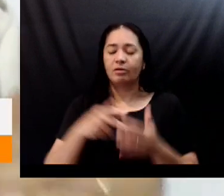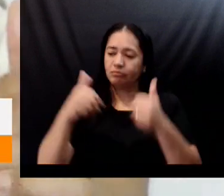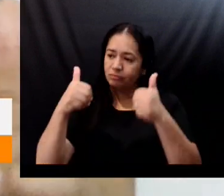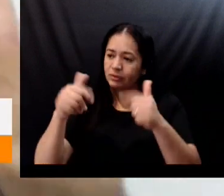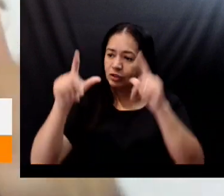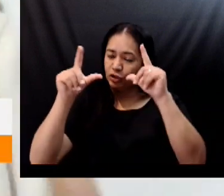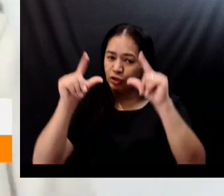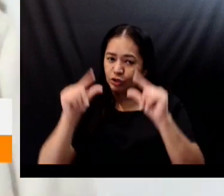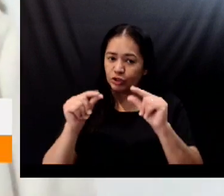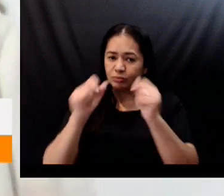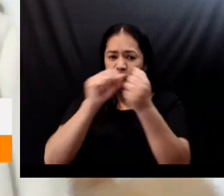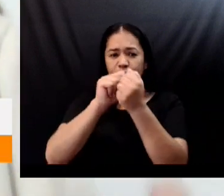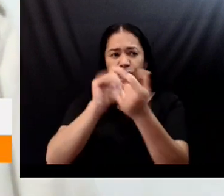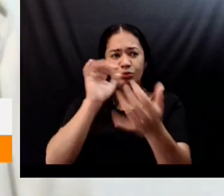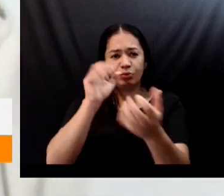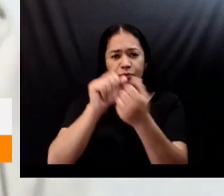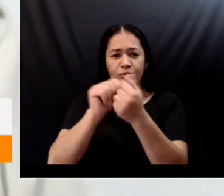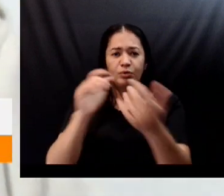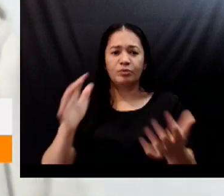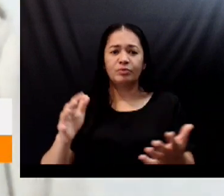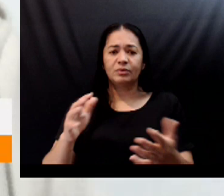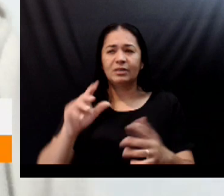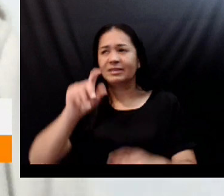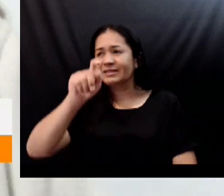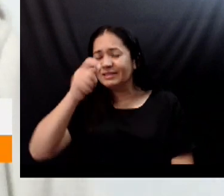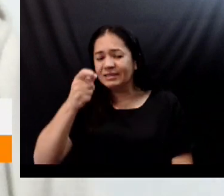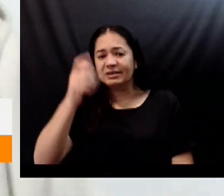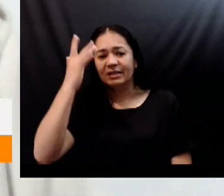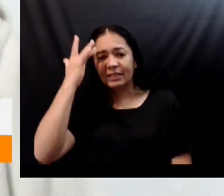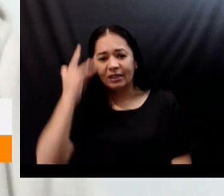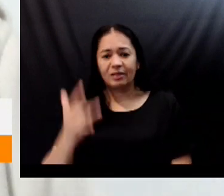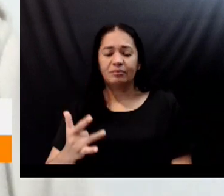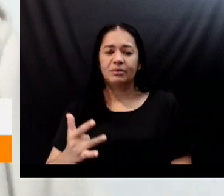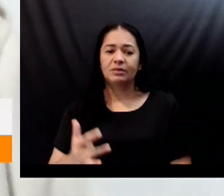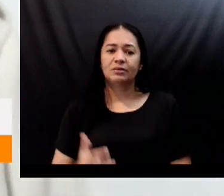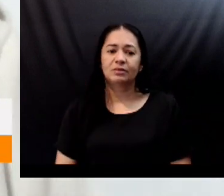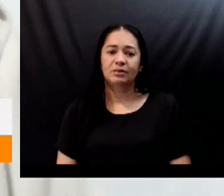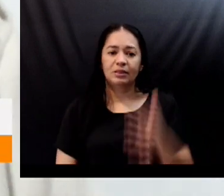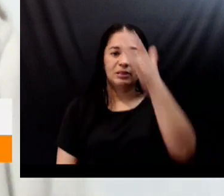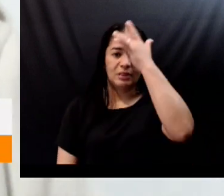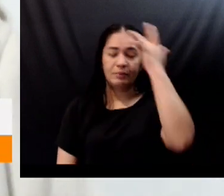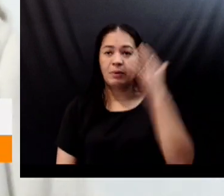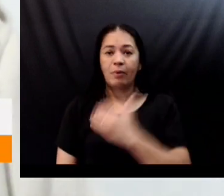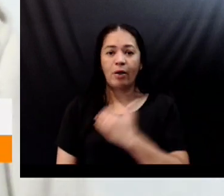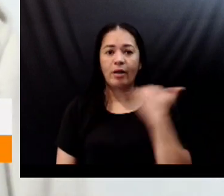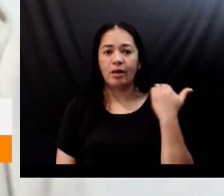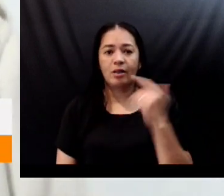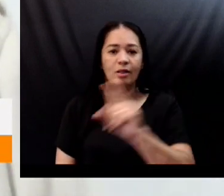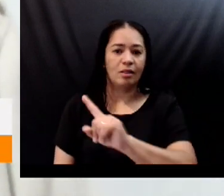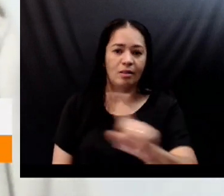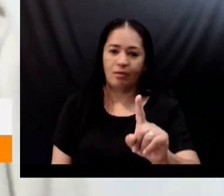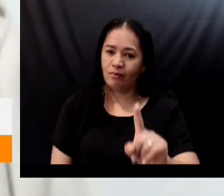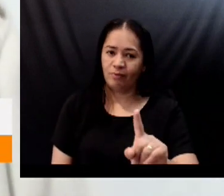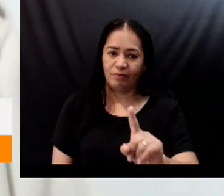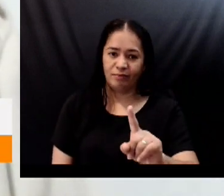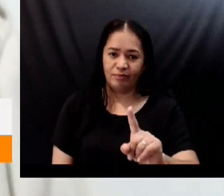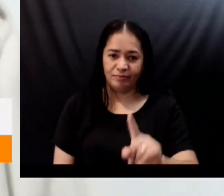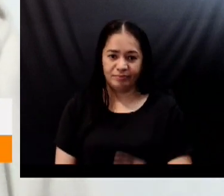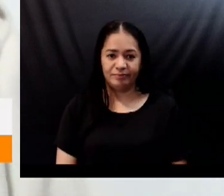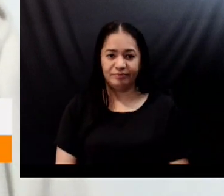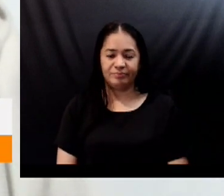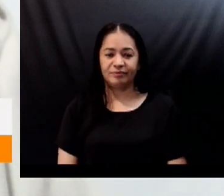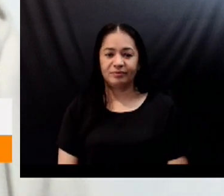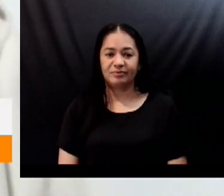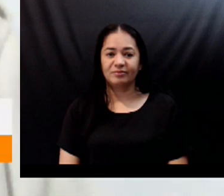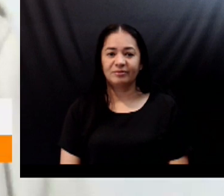brilho, desliga, amanhã ninguém vai entrar em óbito se você não responder. Se você não é especialista